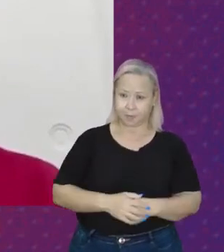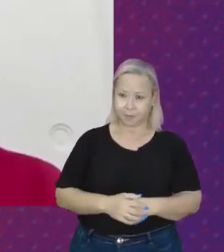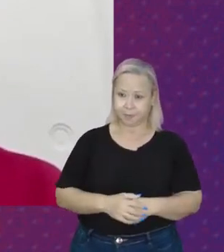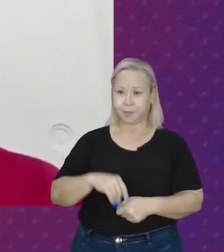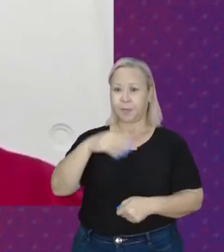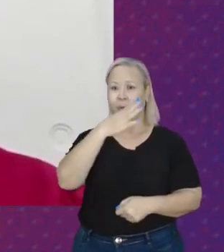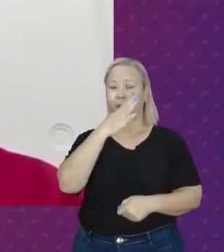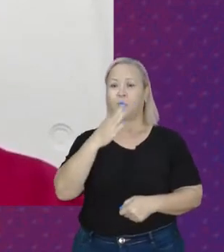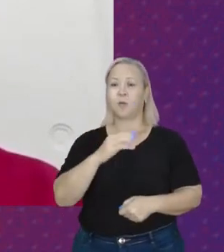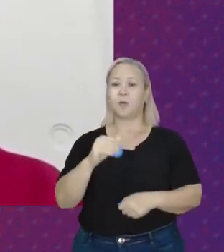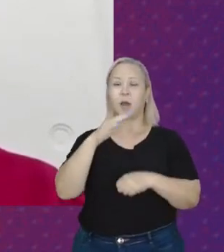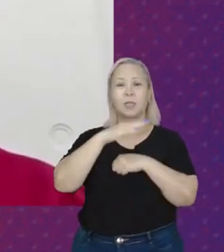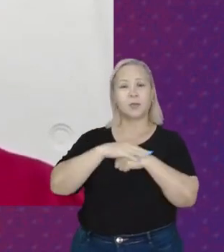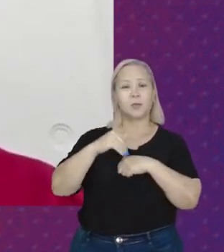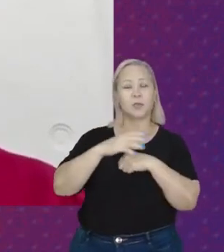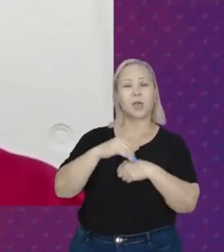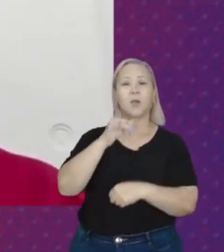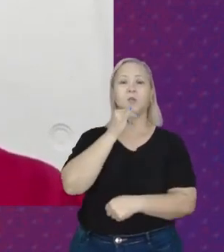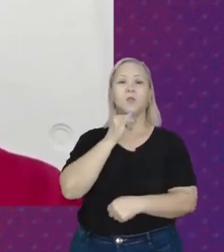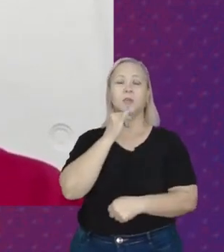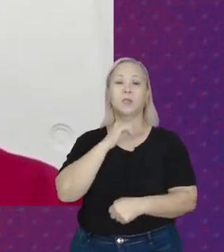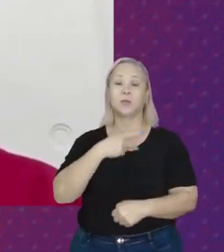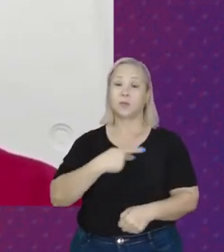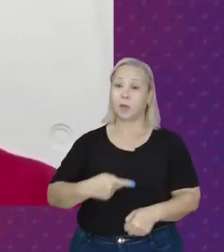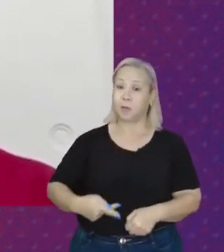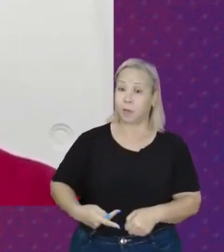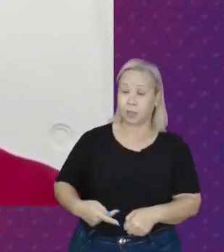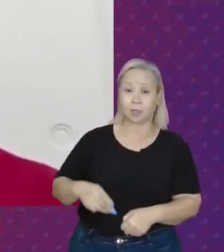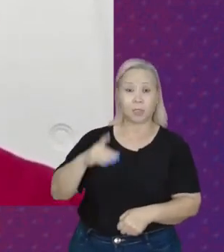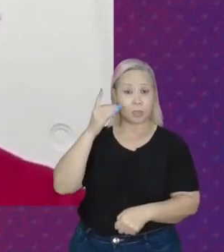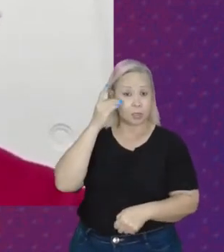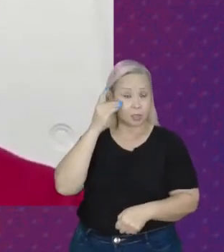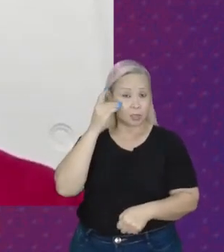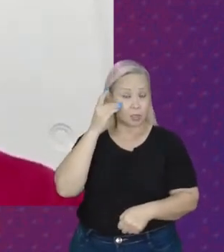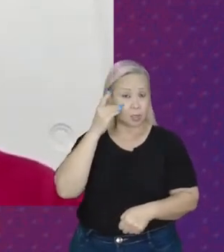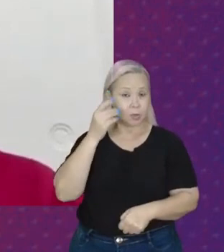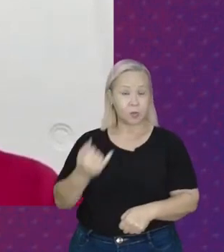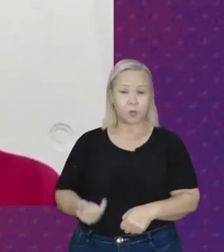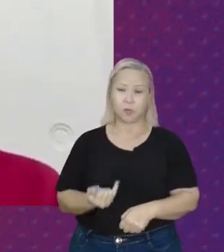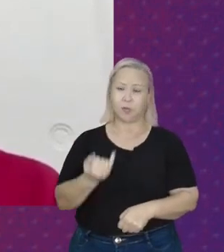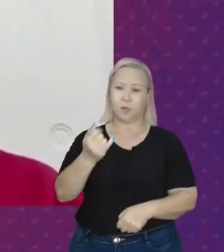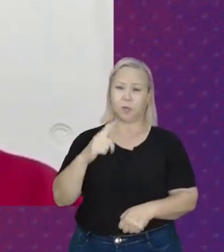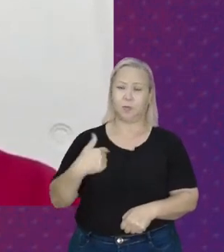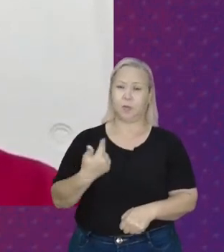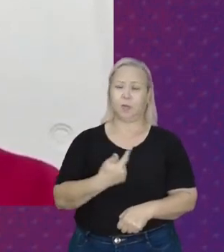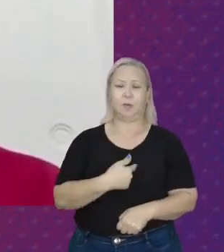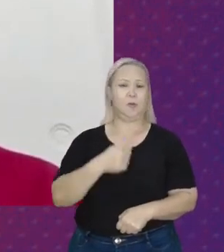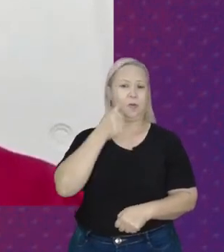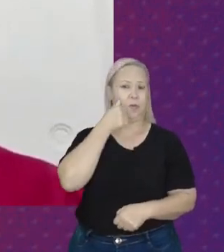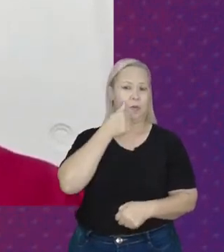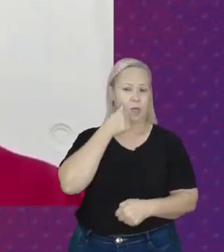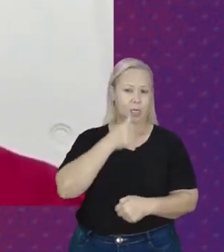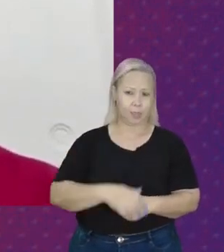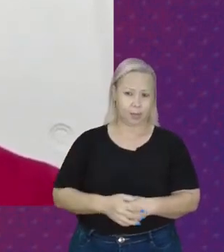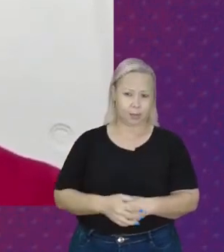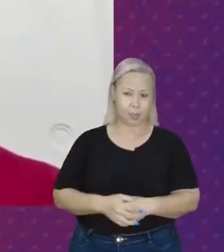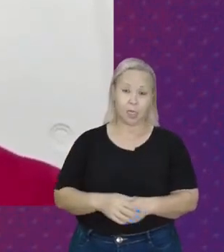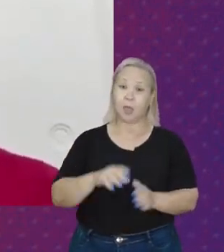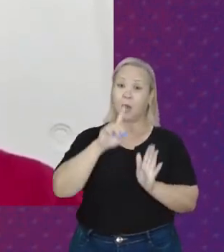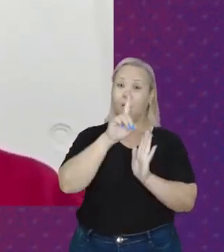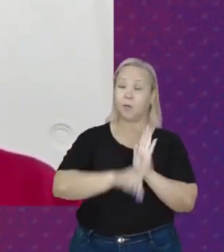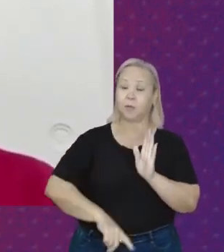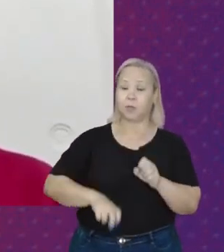Brasil carinhoso, da presidenta Dilma, é outra coisa importantíssima para nós mulheres. É o direito